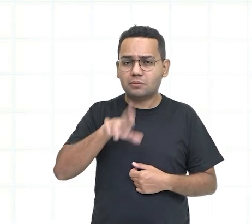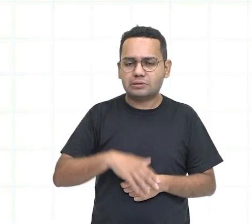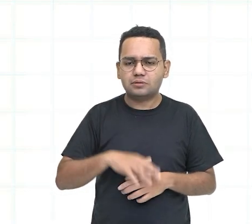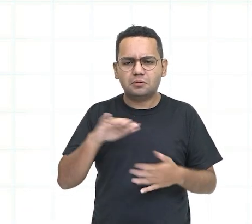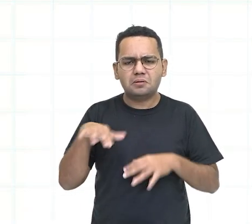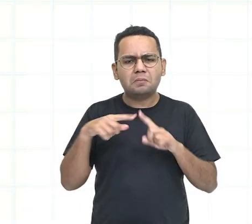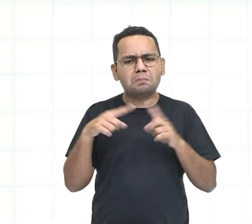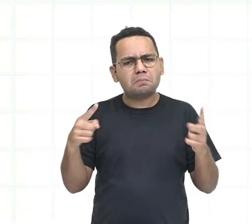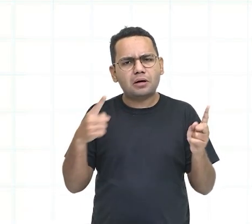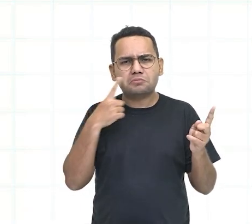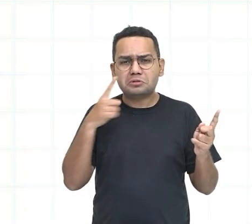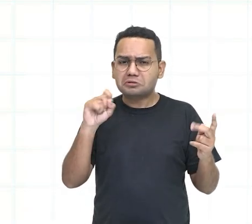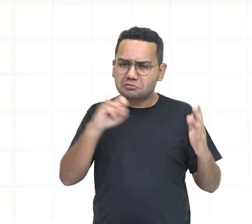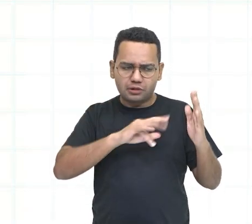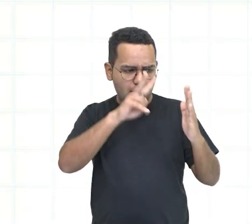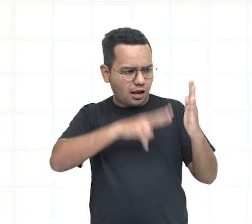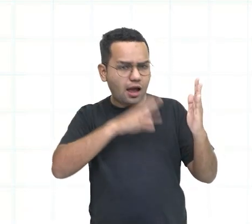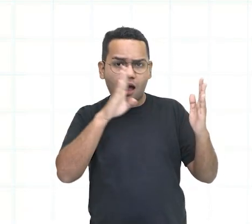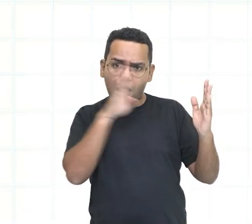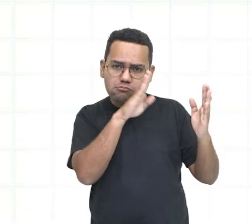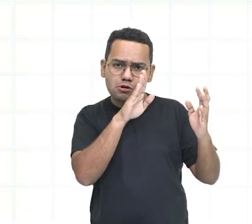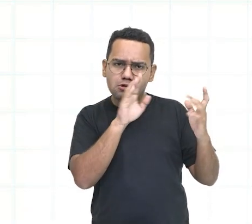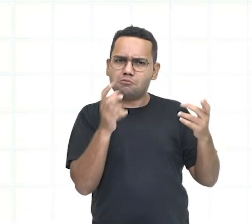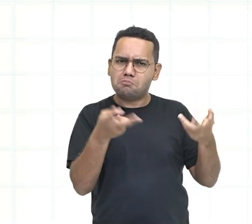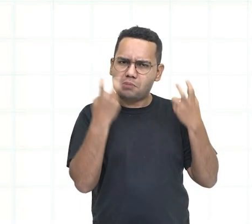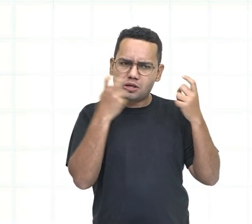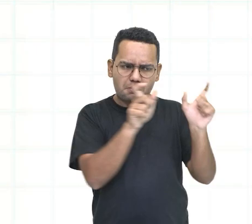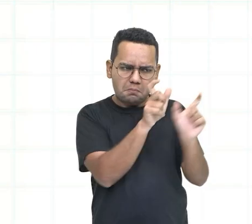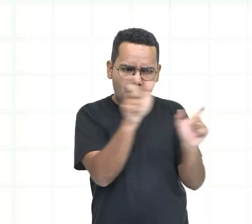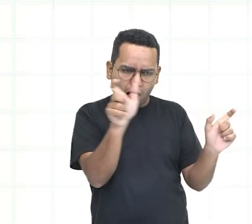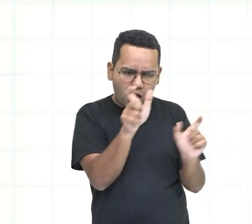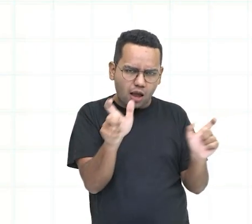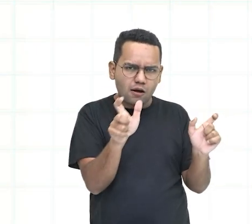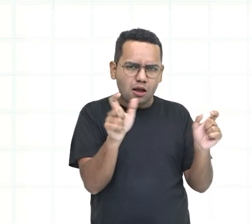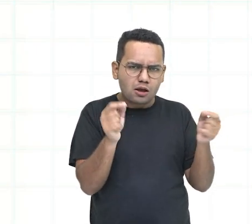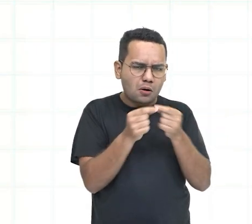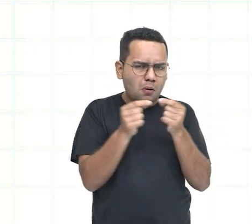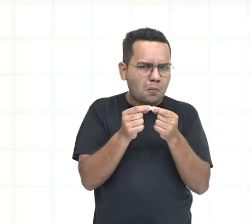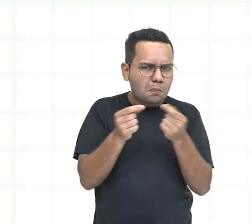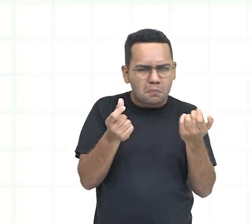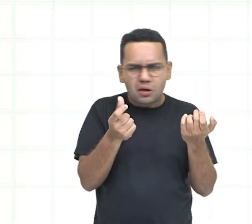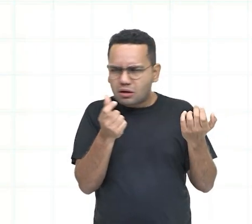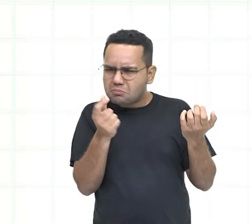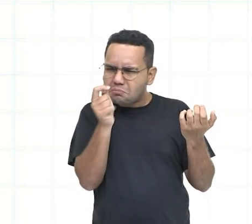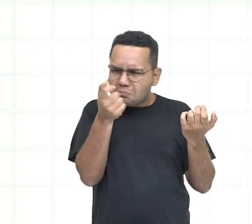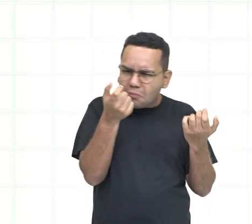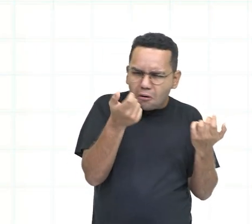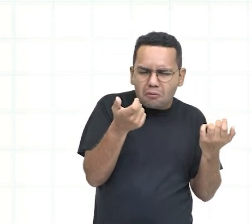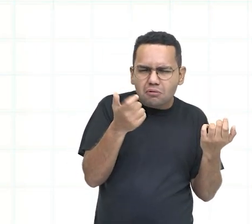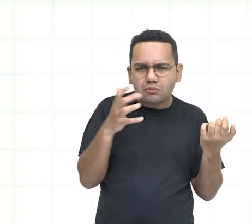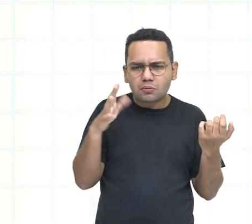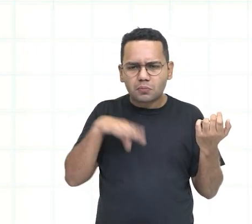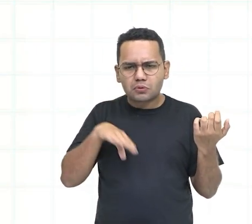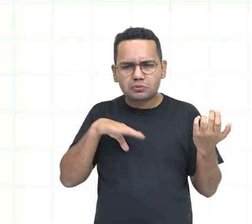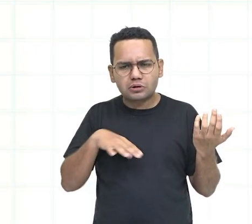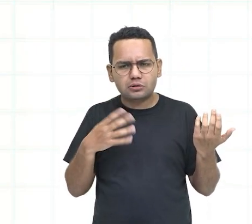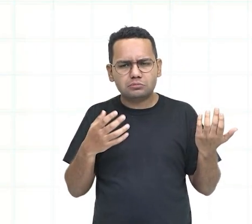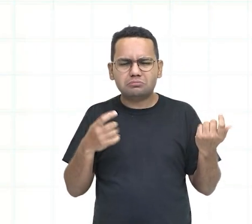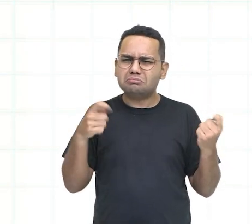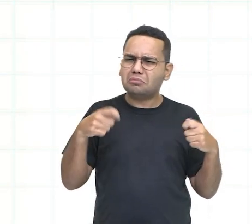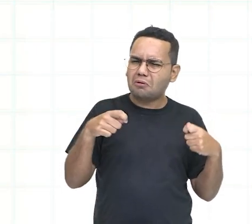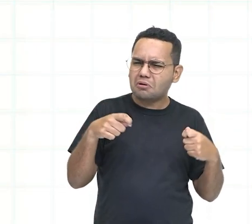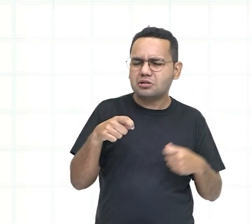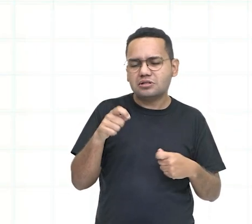que tem palavra cognata nesse título, people? Então, the expansion, eu posso dizer que expansion pode ser cognata